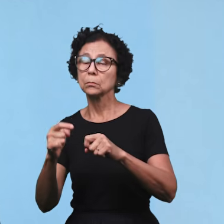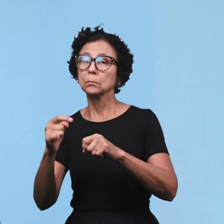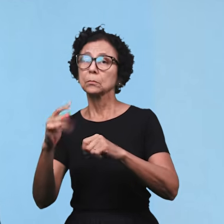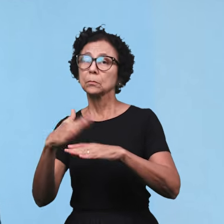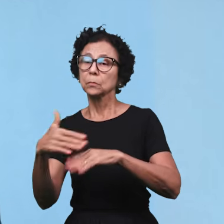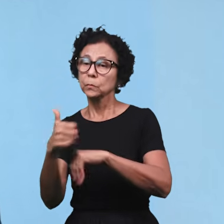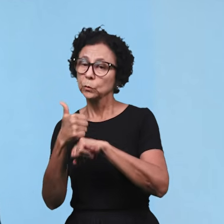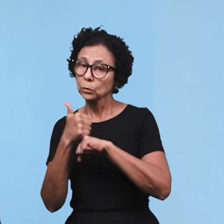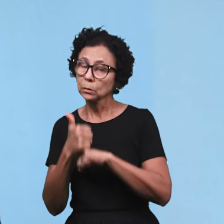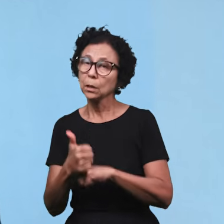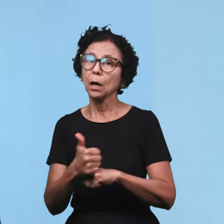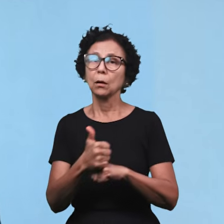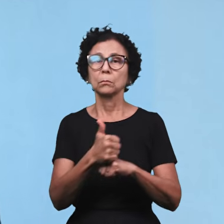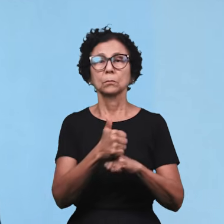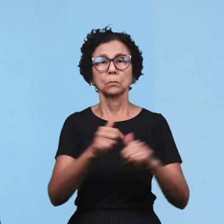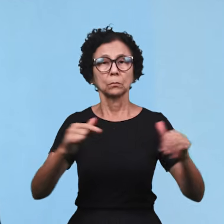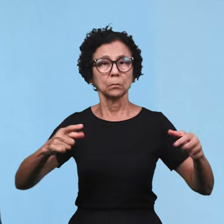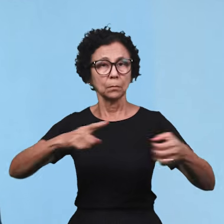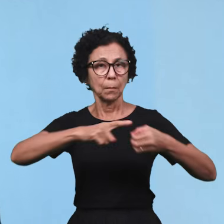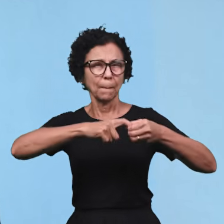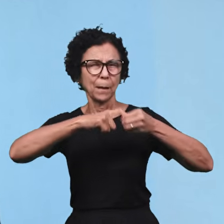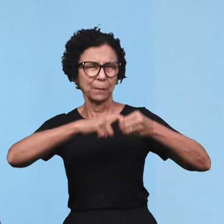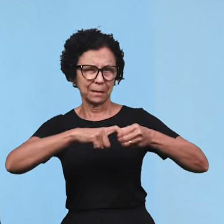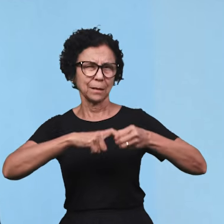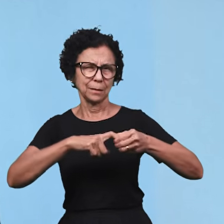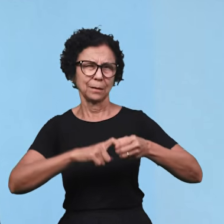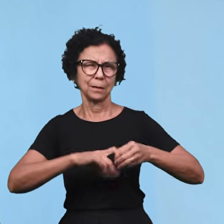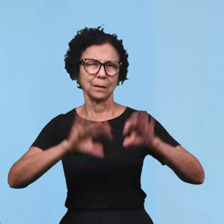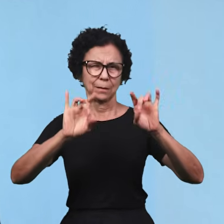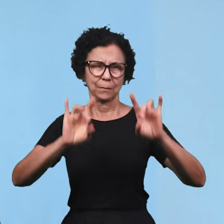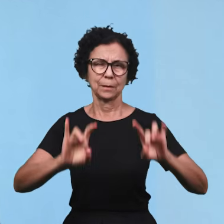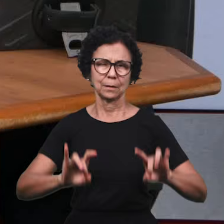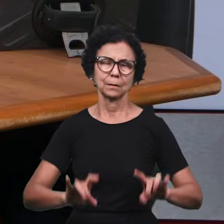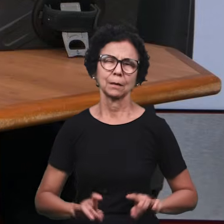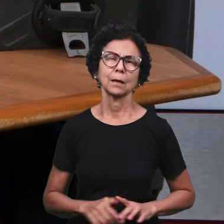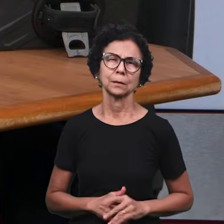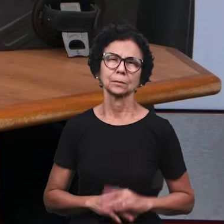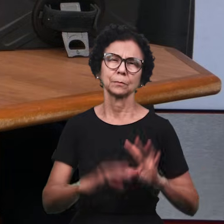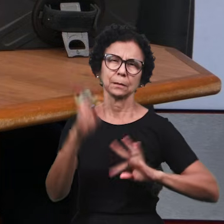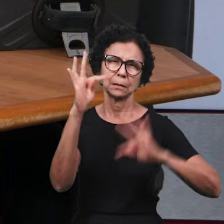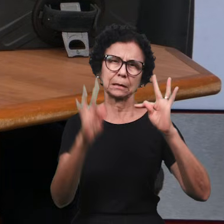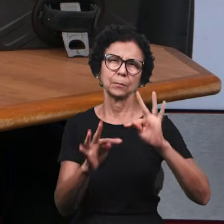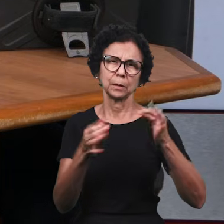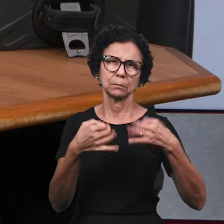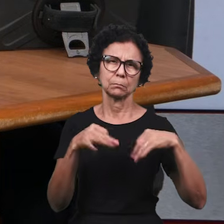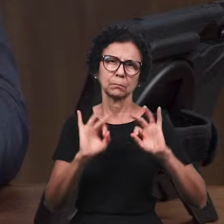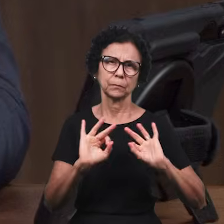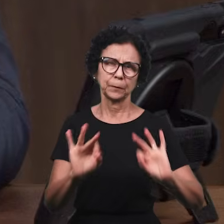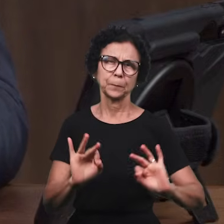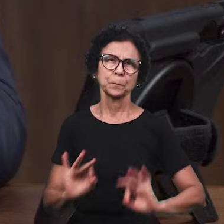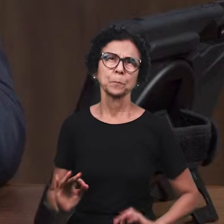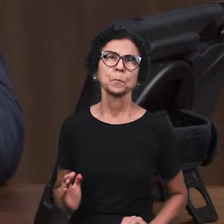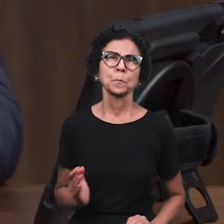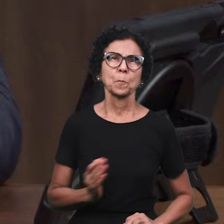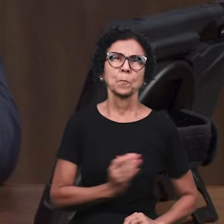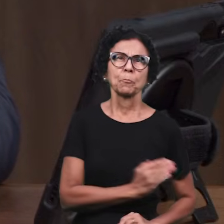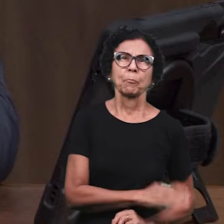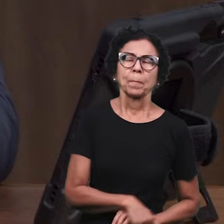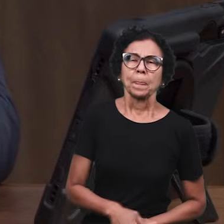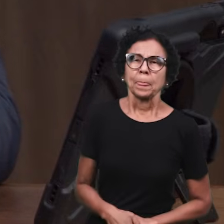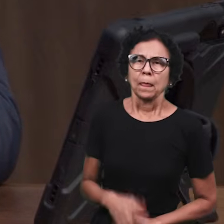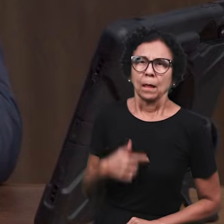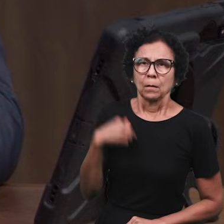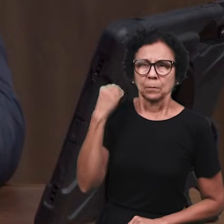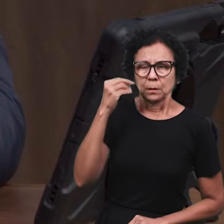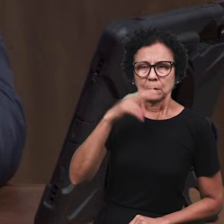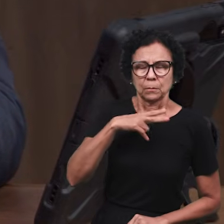contando com outras especialidades para tratar o paciente como um todo. De vez em quando eu recebo no meu consultório, né? Agora eu tô falando como experiência